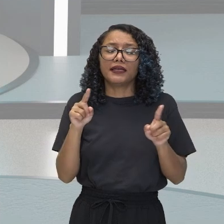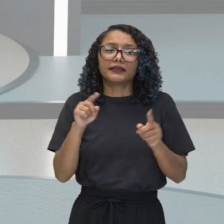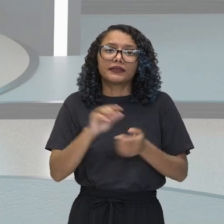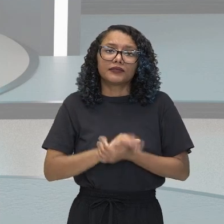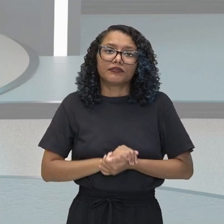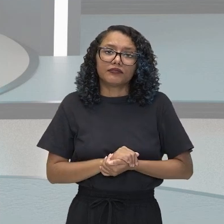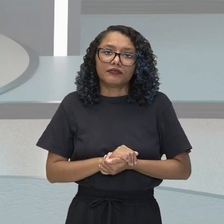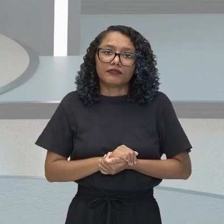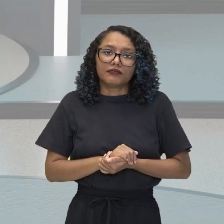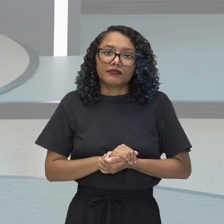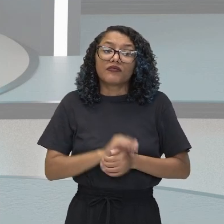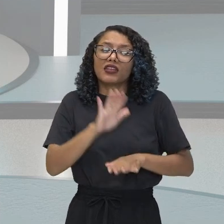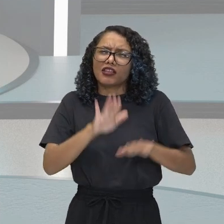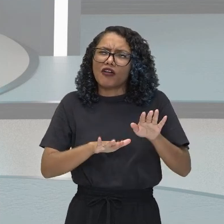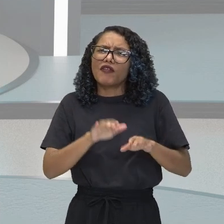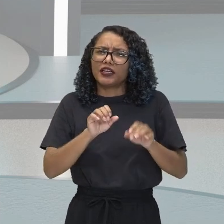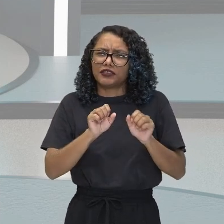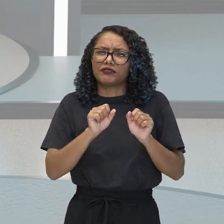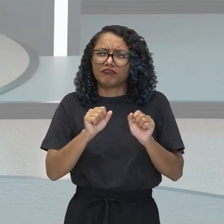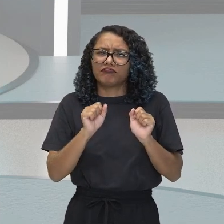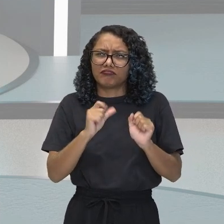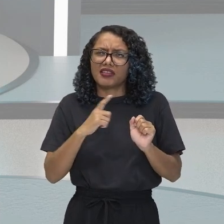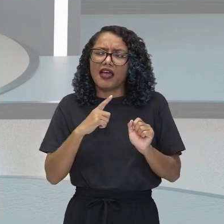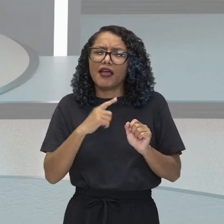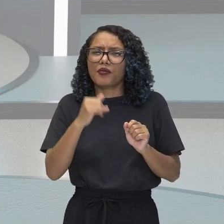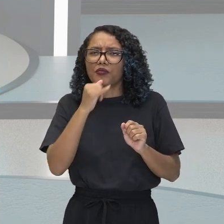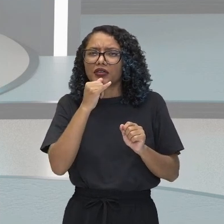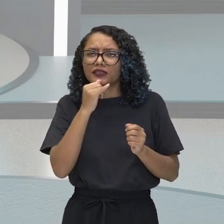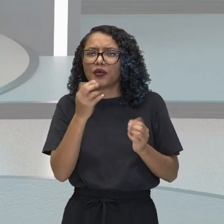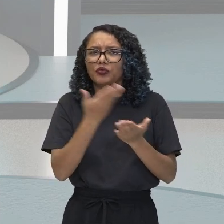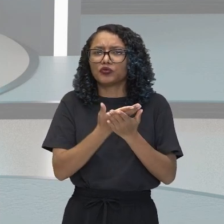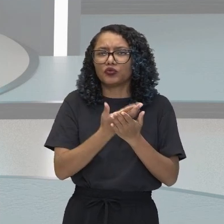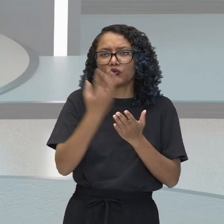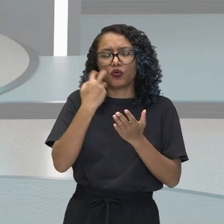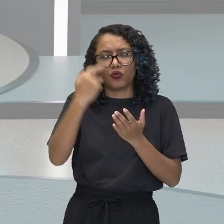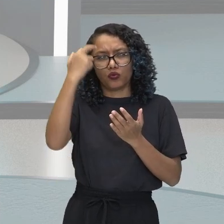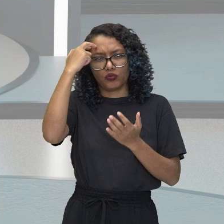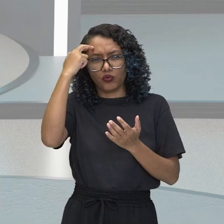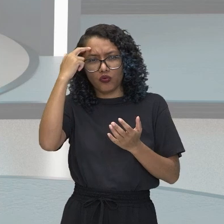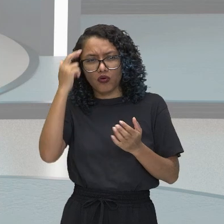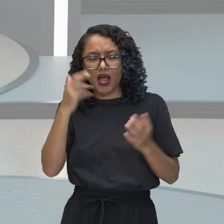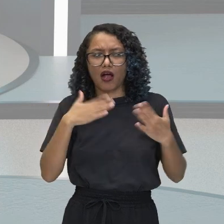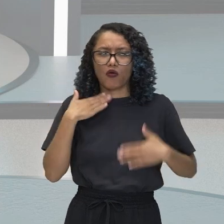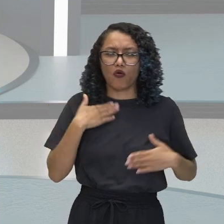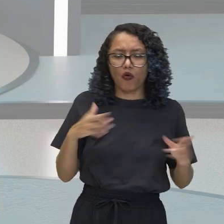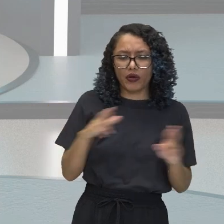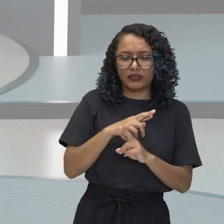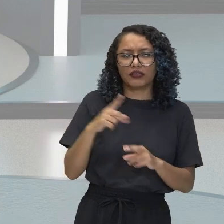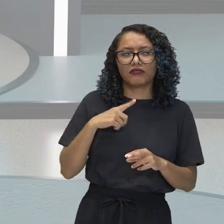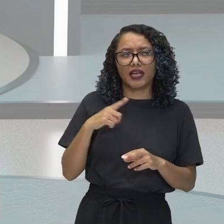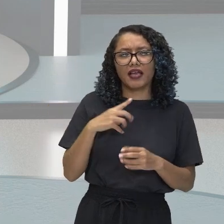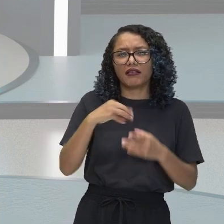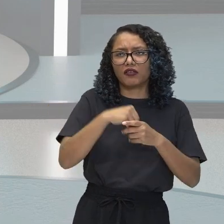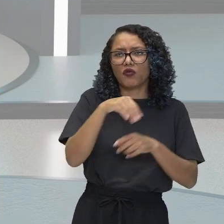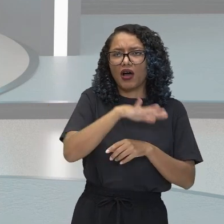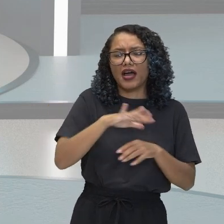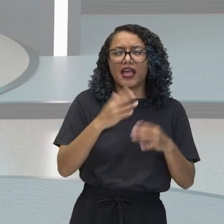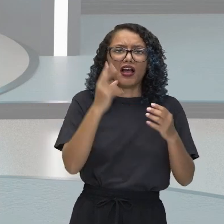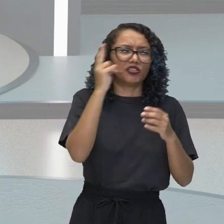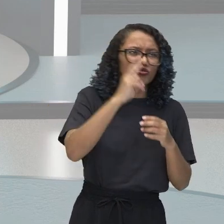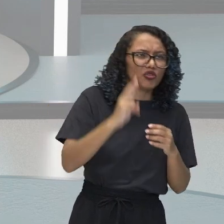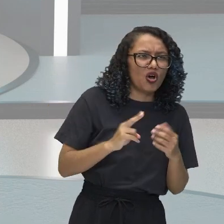cultura em outras ciências, por exemplo, como história e educação física. Então, consegue perceber o